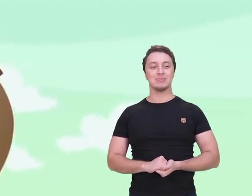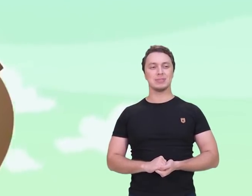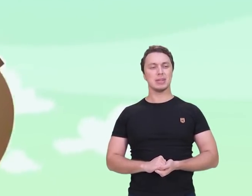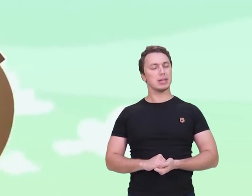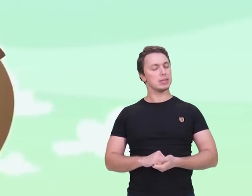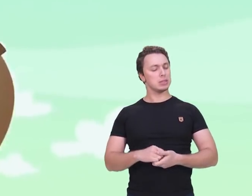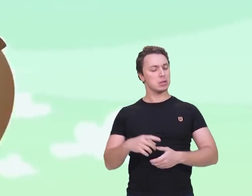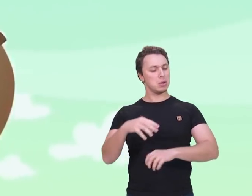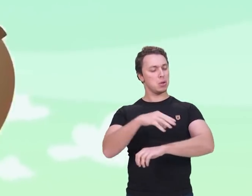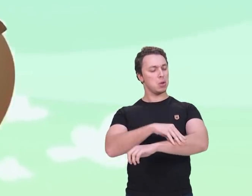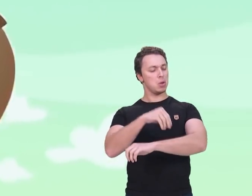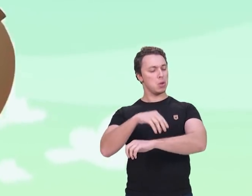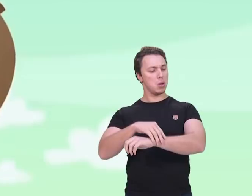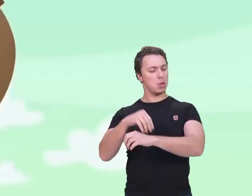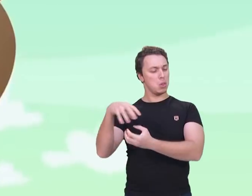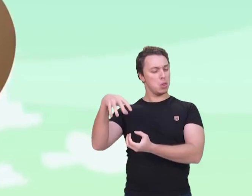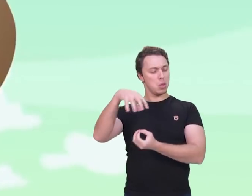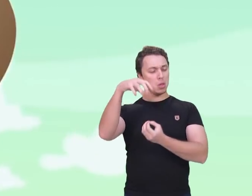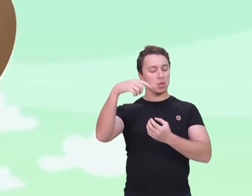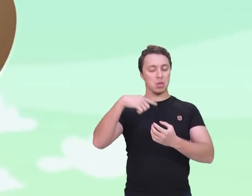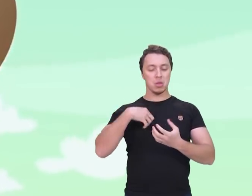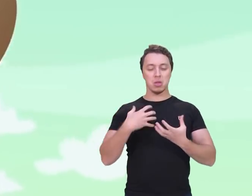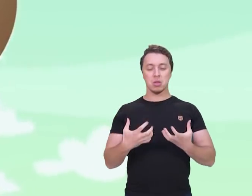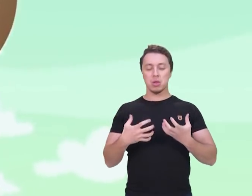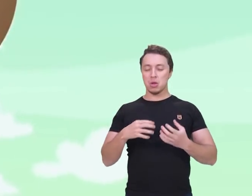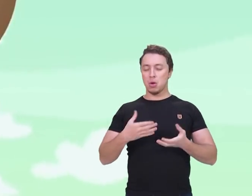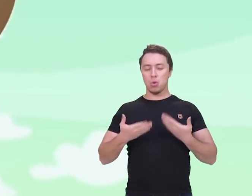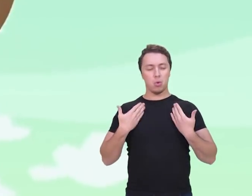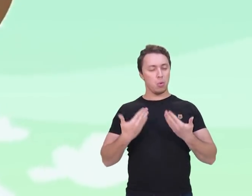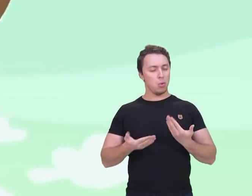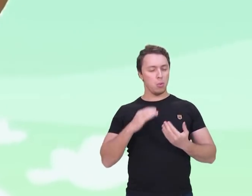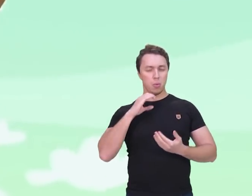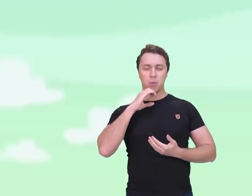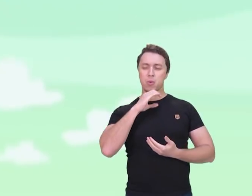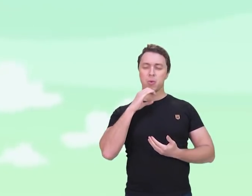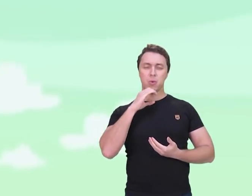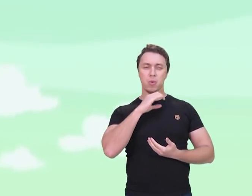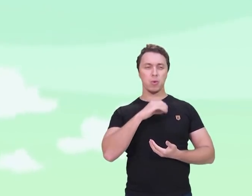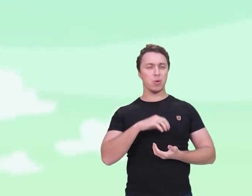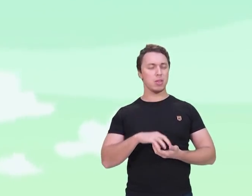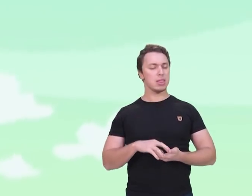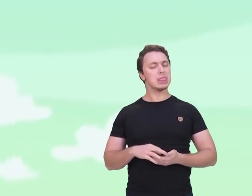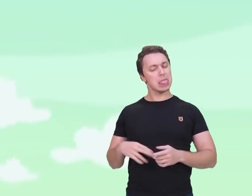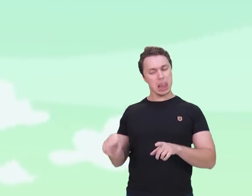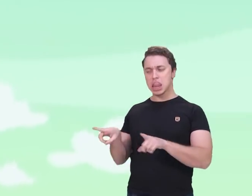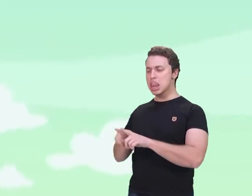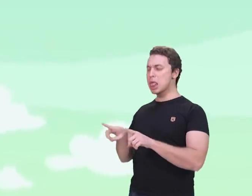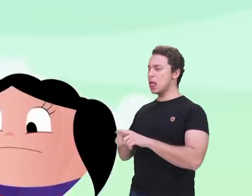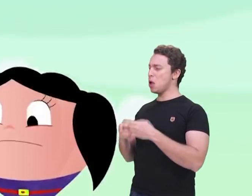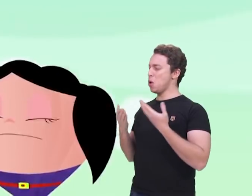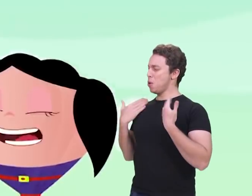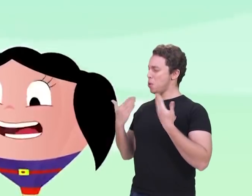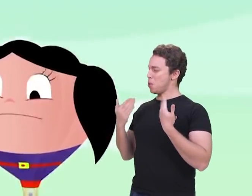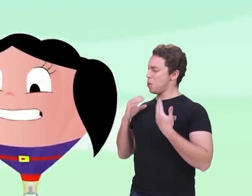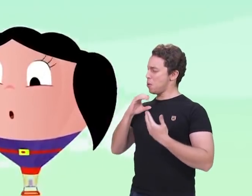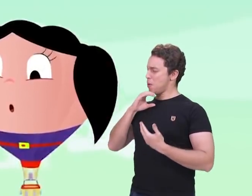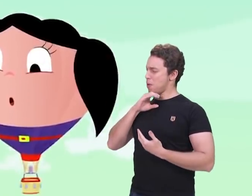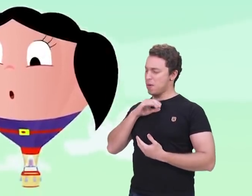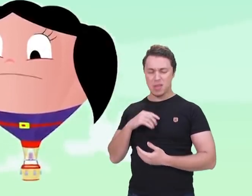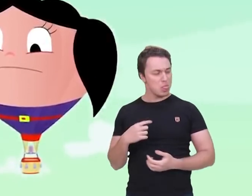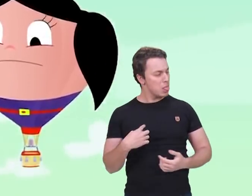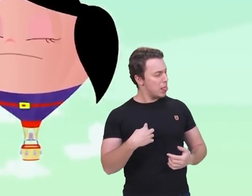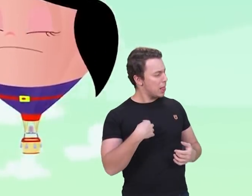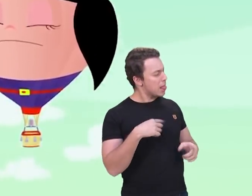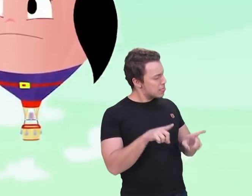Será que minha roupa peluda de balão que tá me fazendo sentir esse calorão? Também tô com calor. Eu